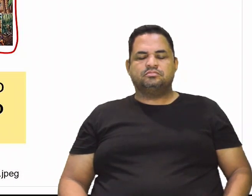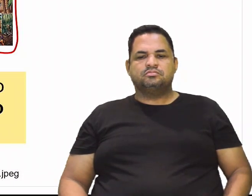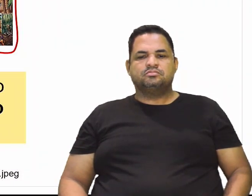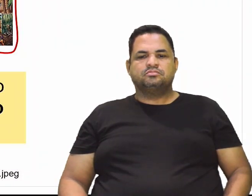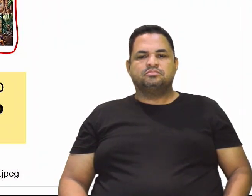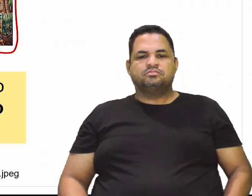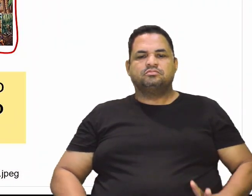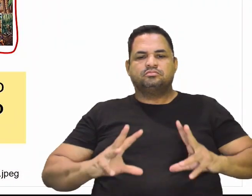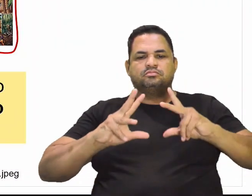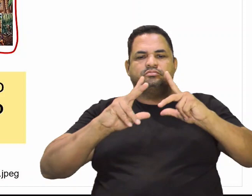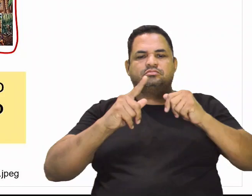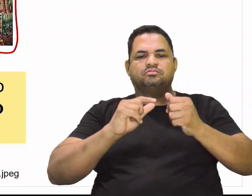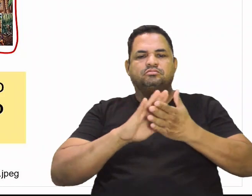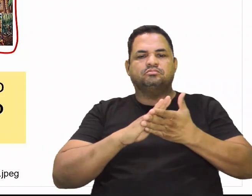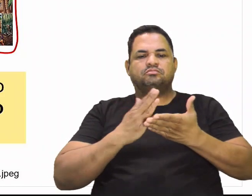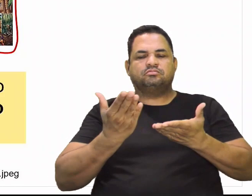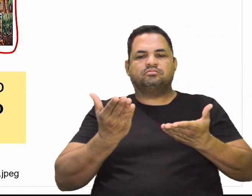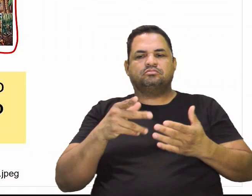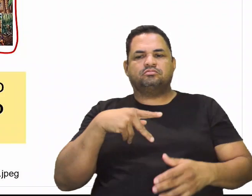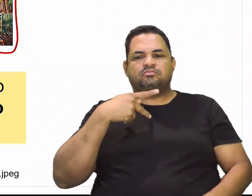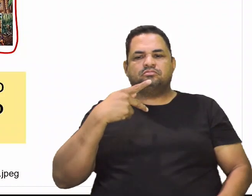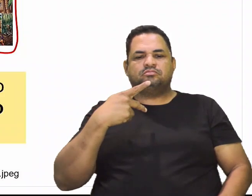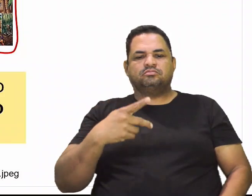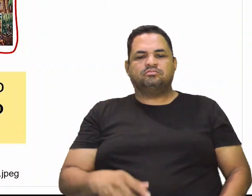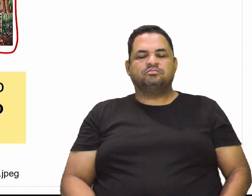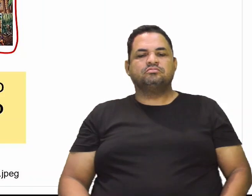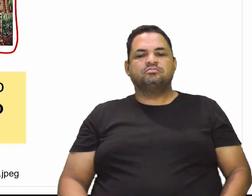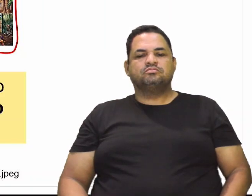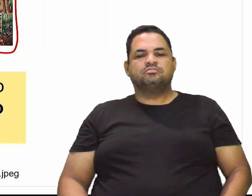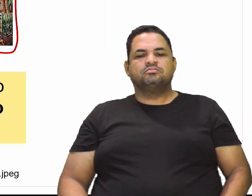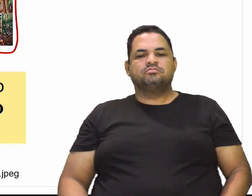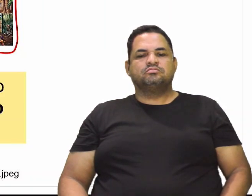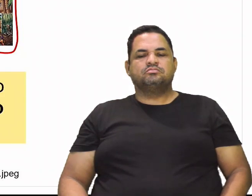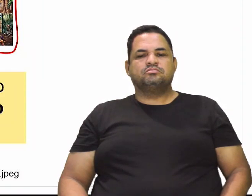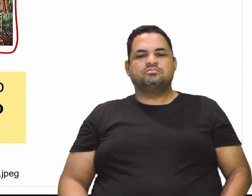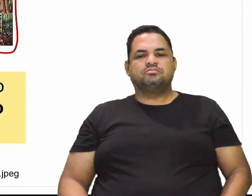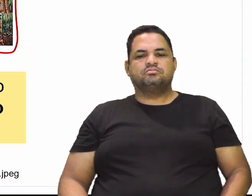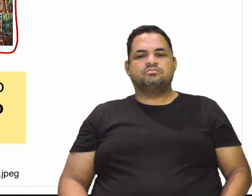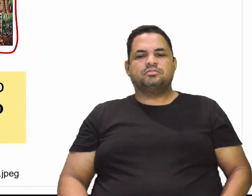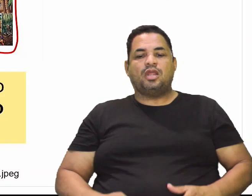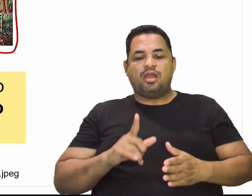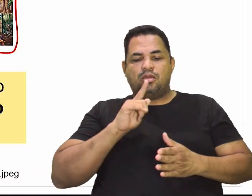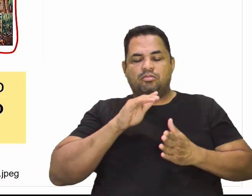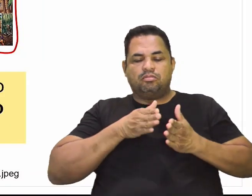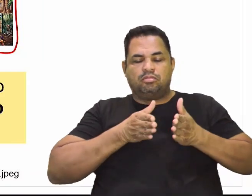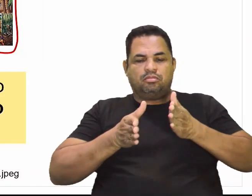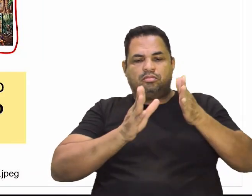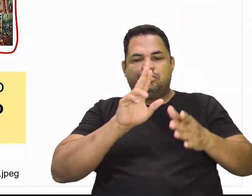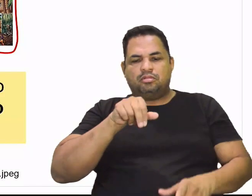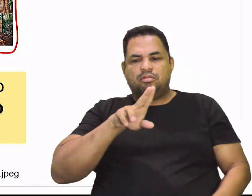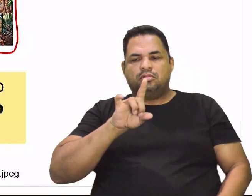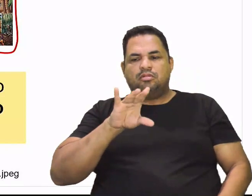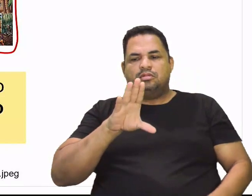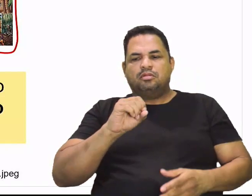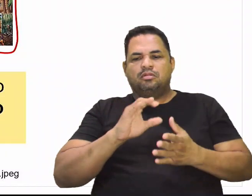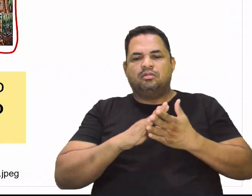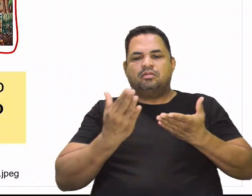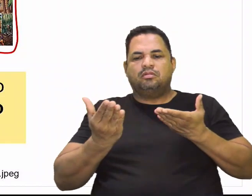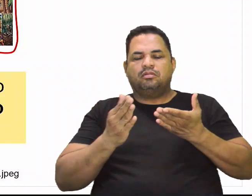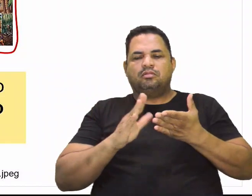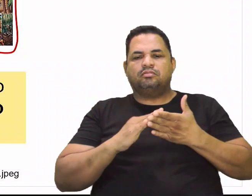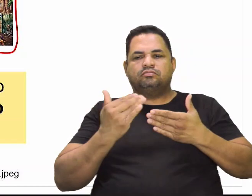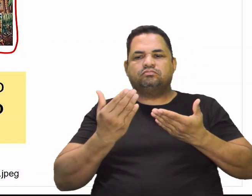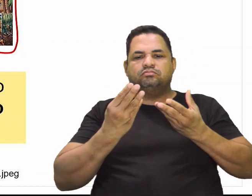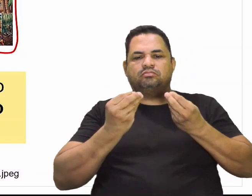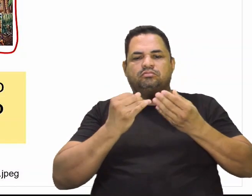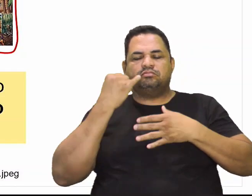Isso tudo está se referindo ao rio Nilo, que foi muito, muito,